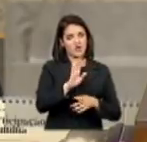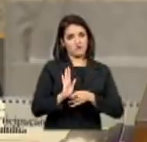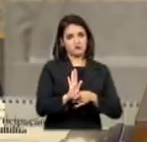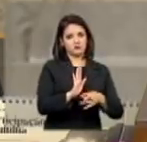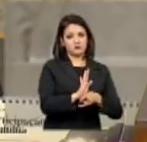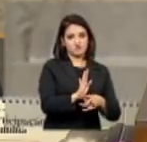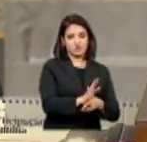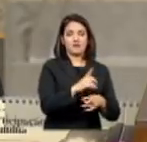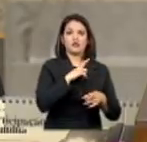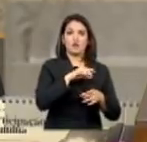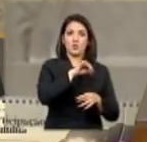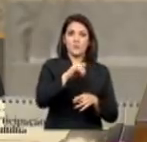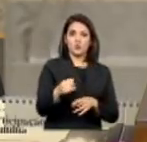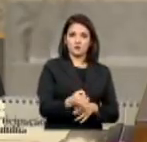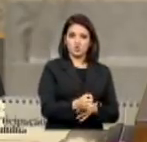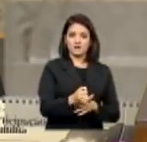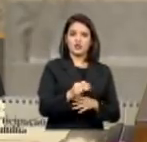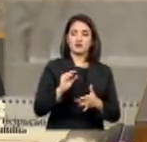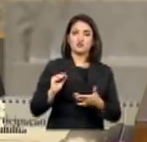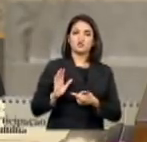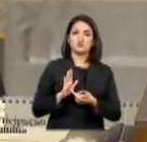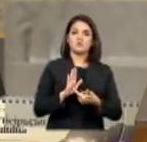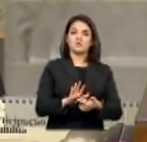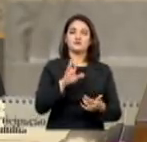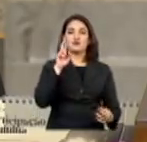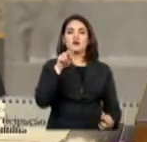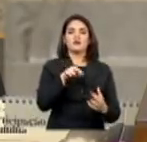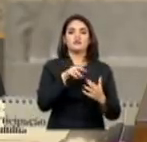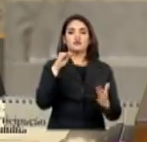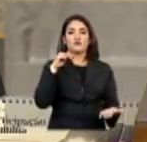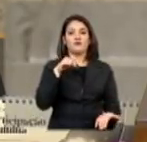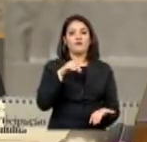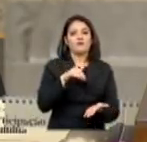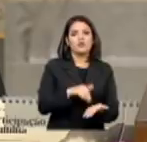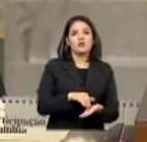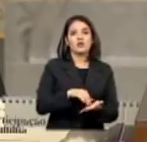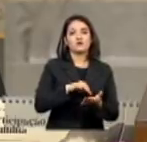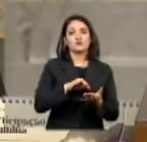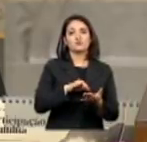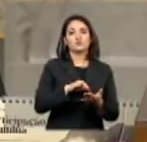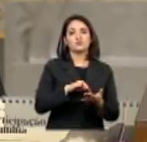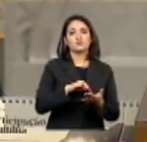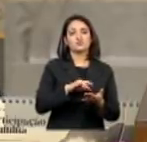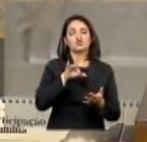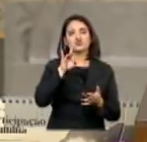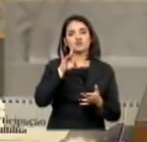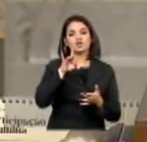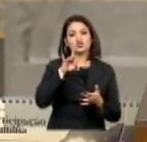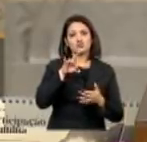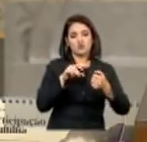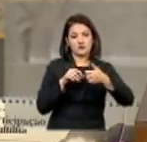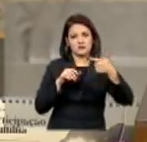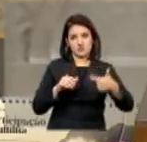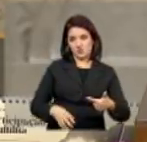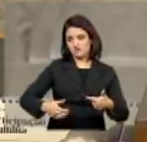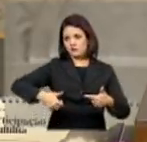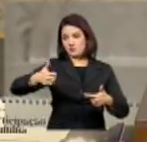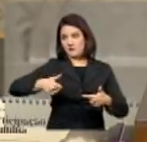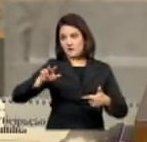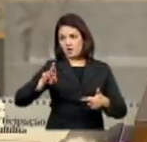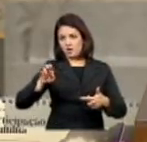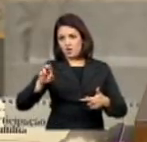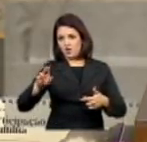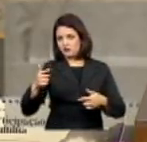finais apenas para após os réus dela tá dores ea finalidade que tal entendimento